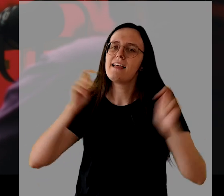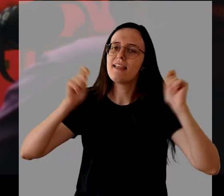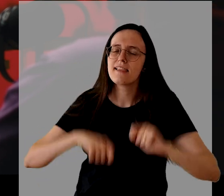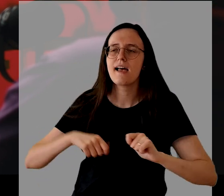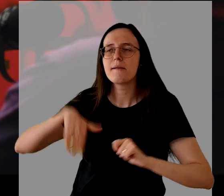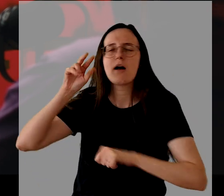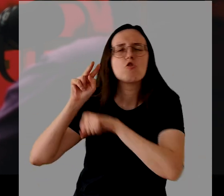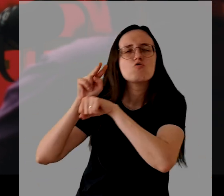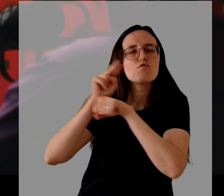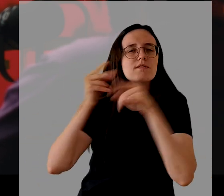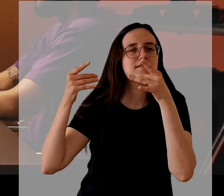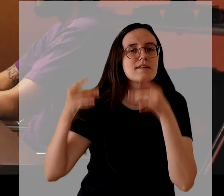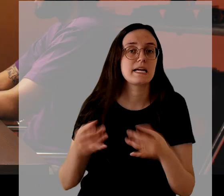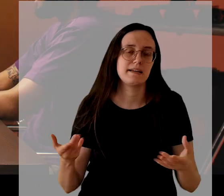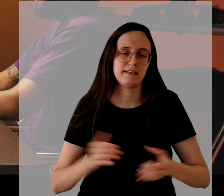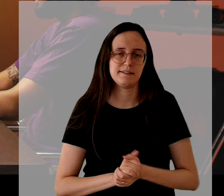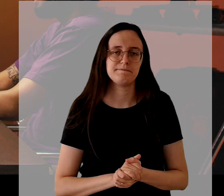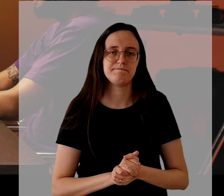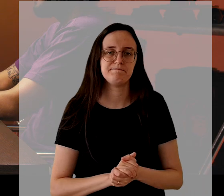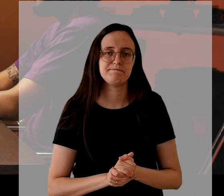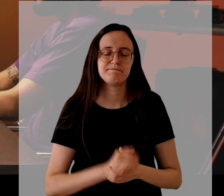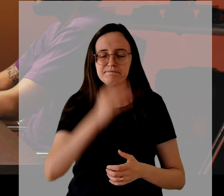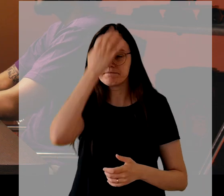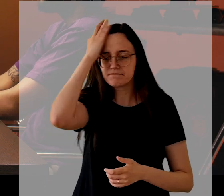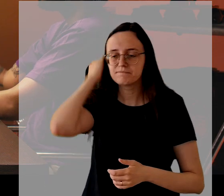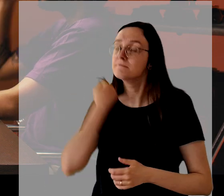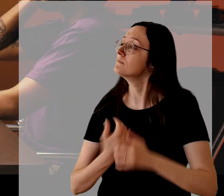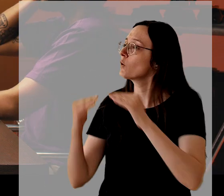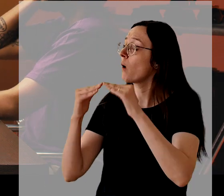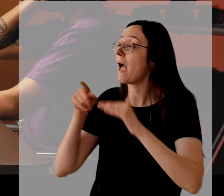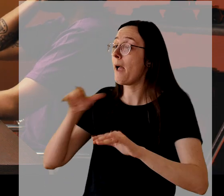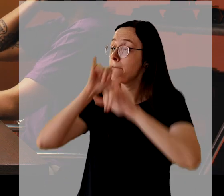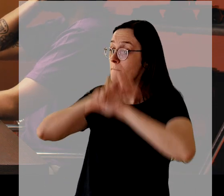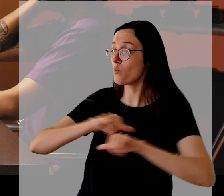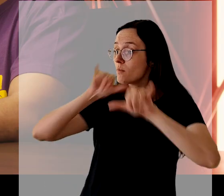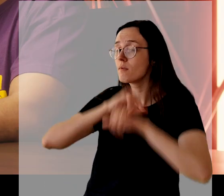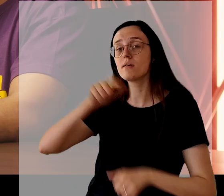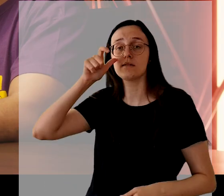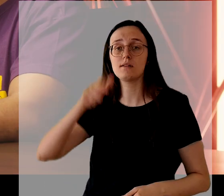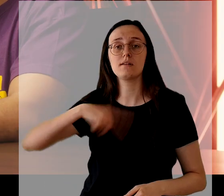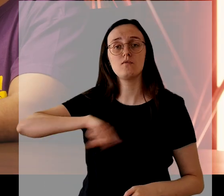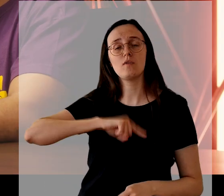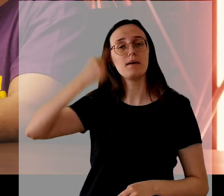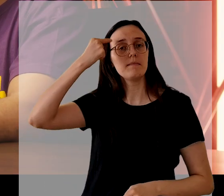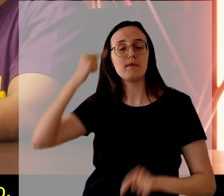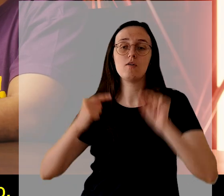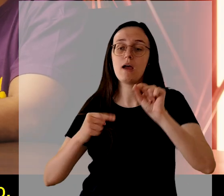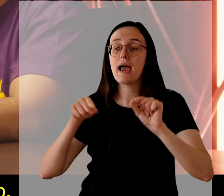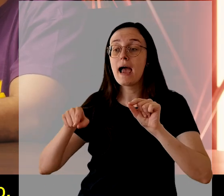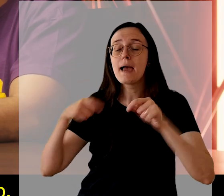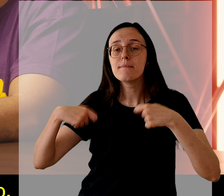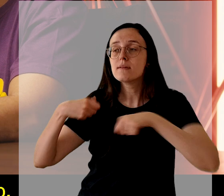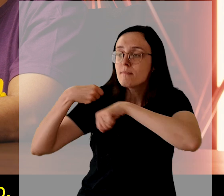como ter um cuidado maior, né? Por esse tempo. Isso, e a publicidade, é interessante a gente pensar que a